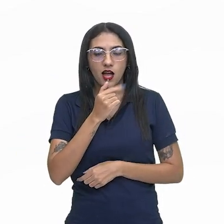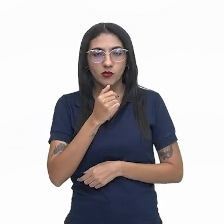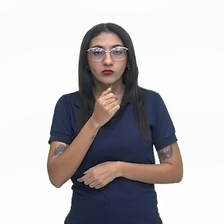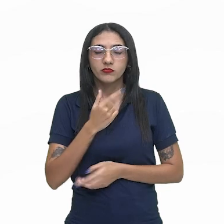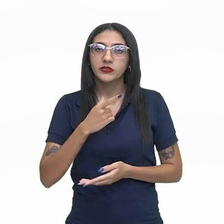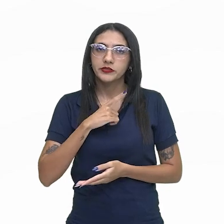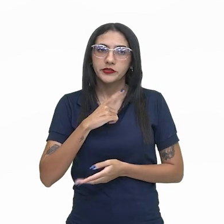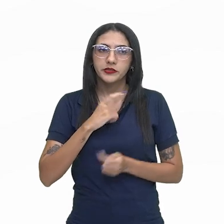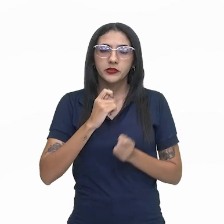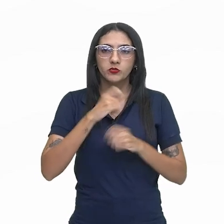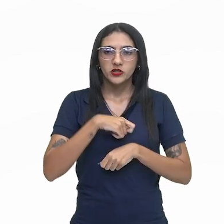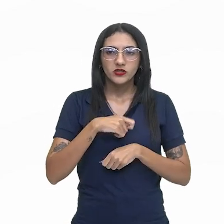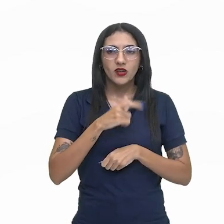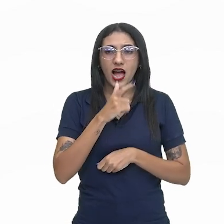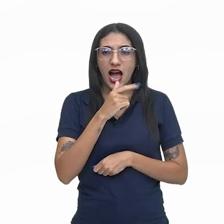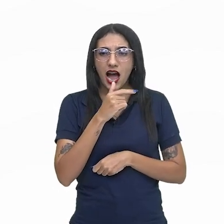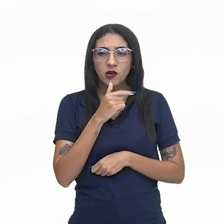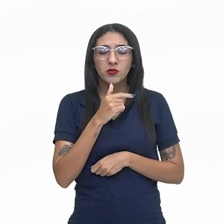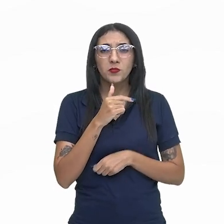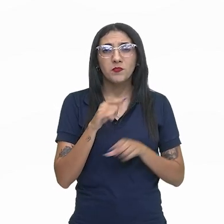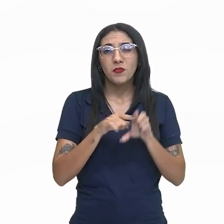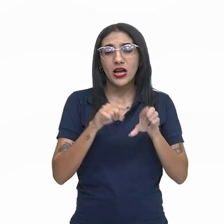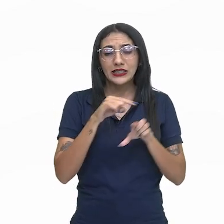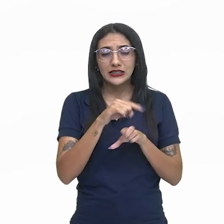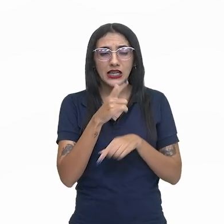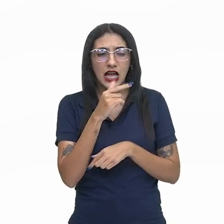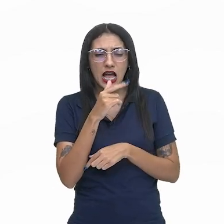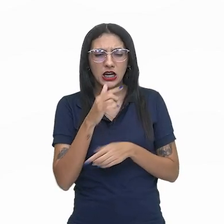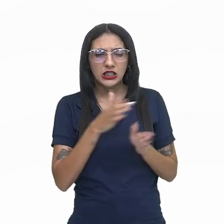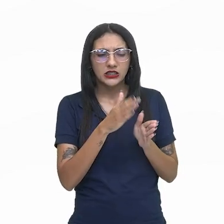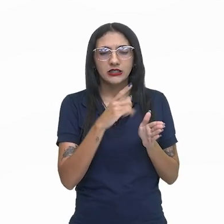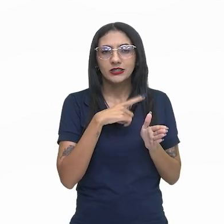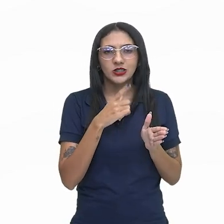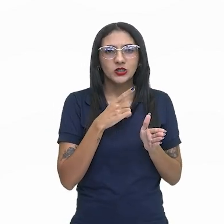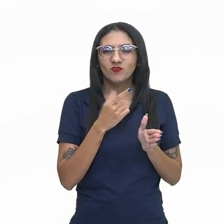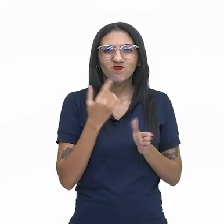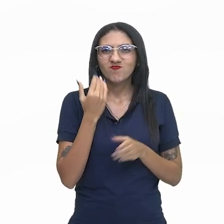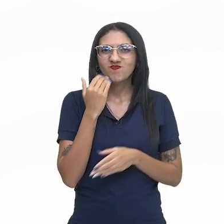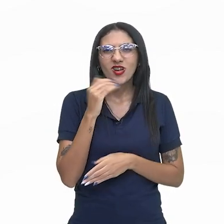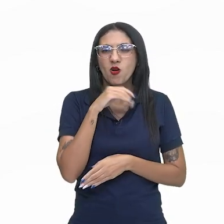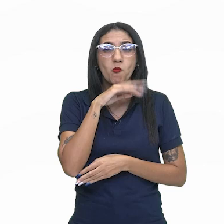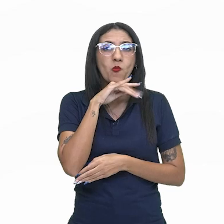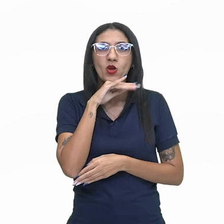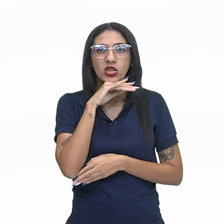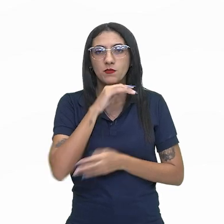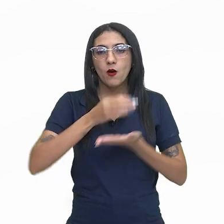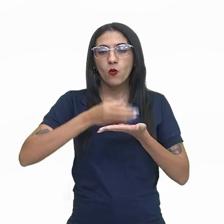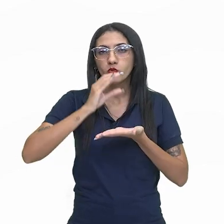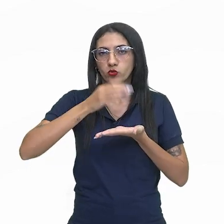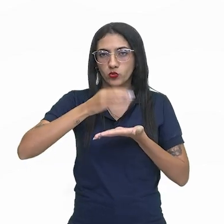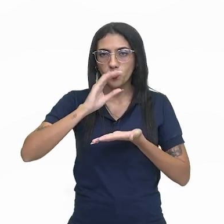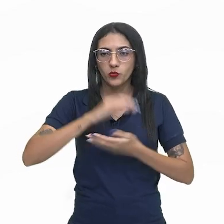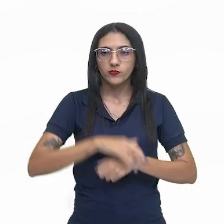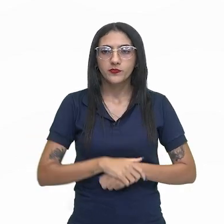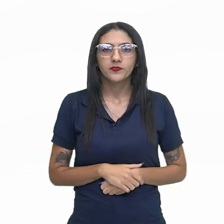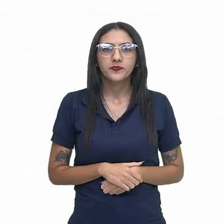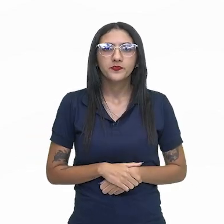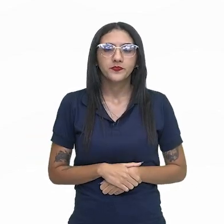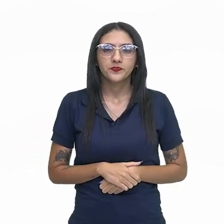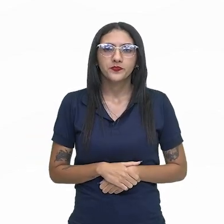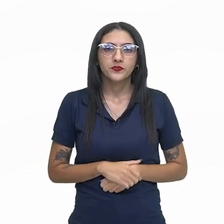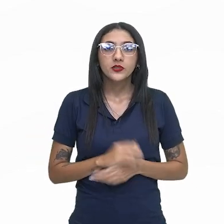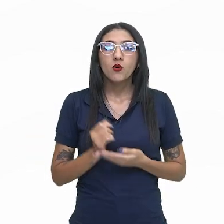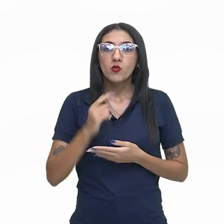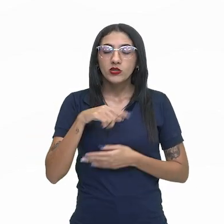o acesso à água, mas aquela água ela está contaminada e não está própria para o consumo humano. Então, isso